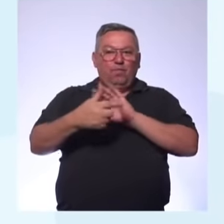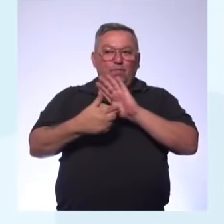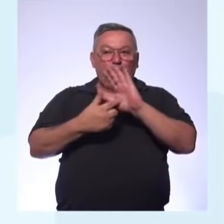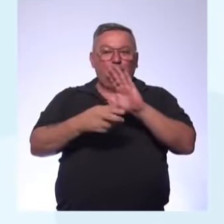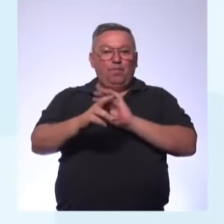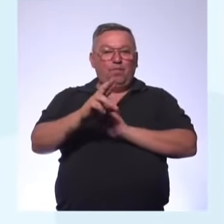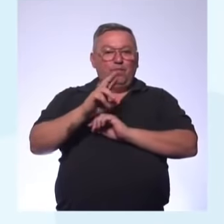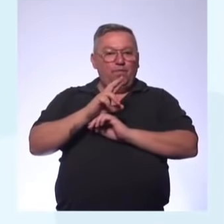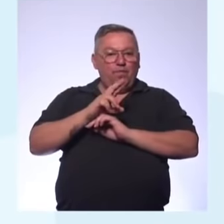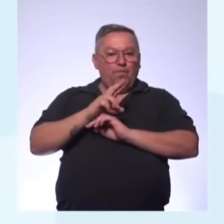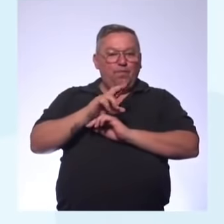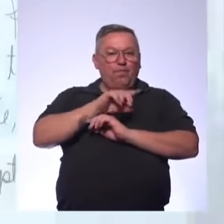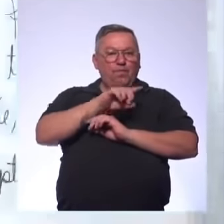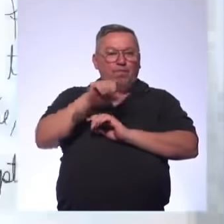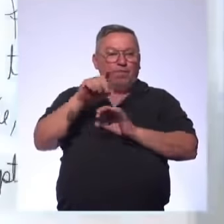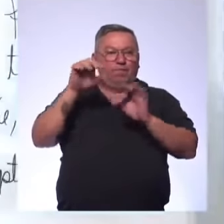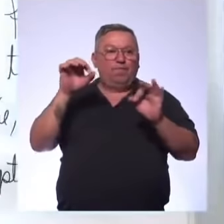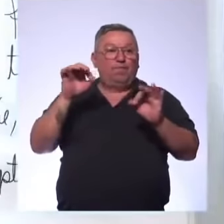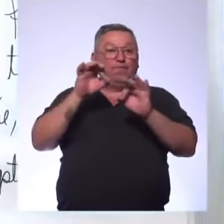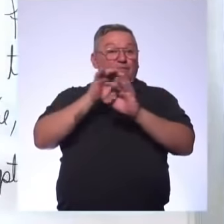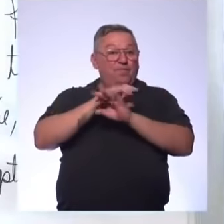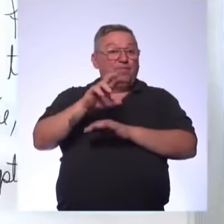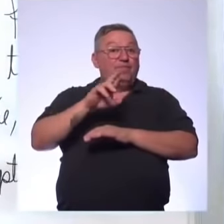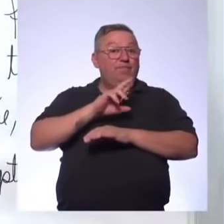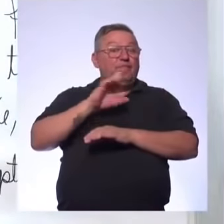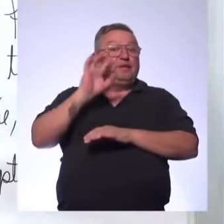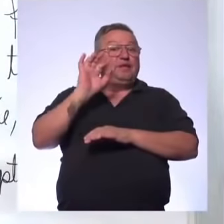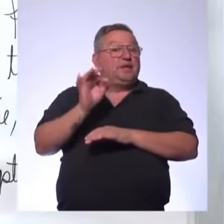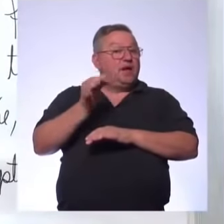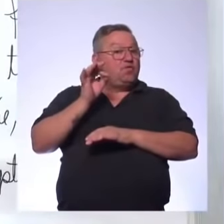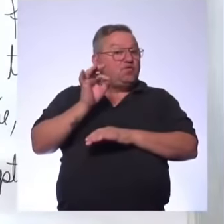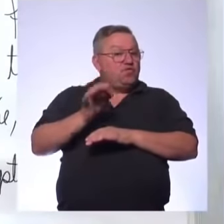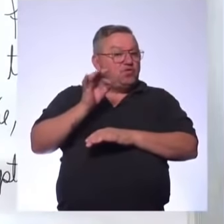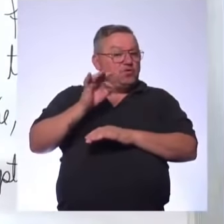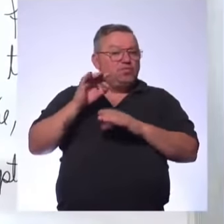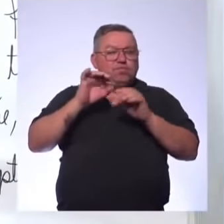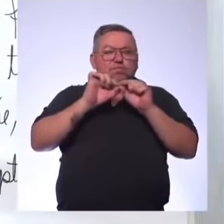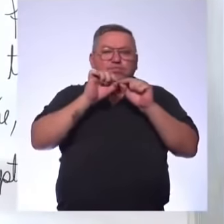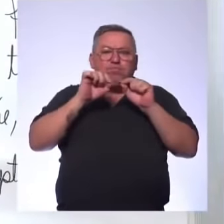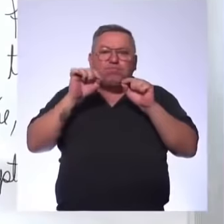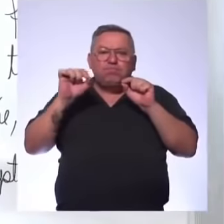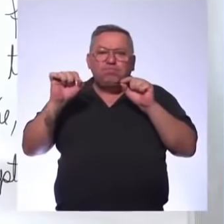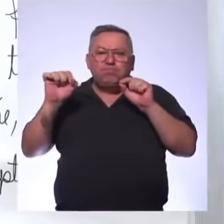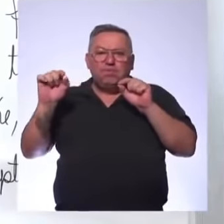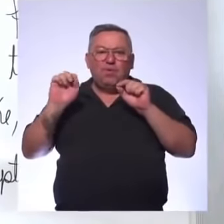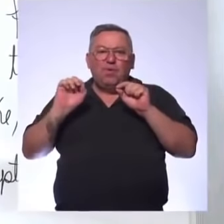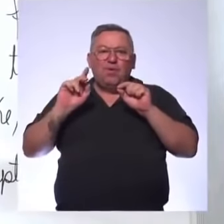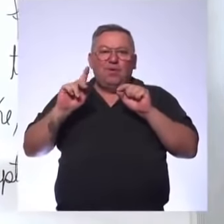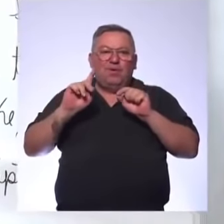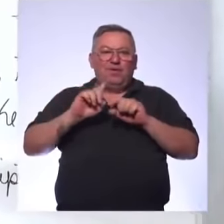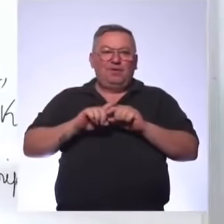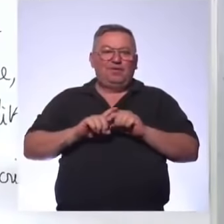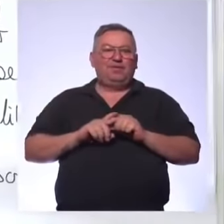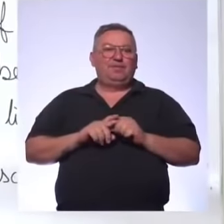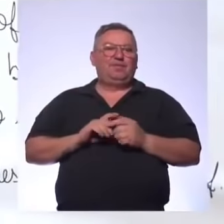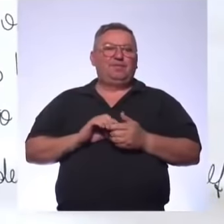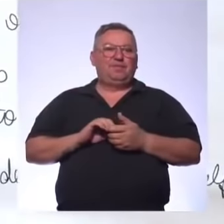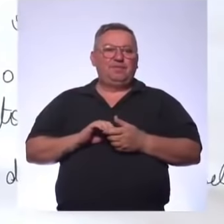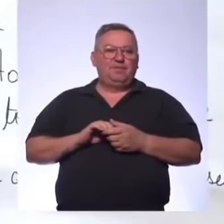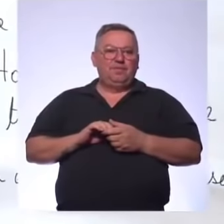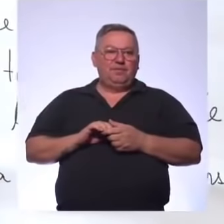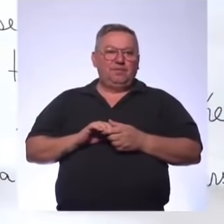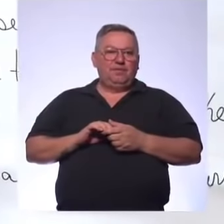ele vai ali para resposta e você completa e coloca a resposta certinha todinha ali are personally três